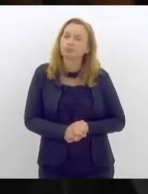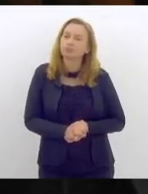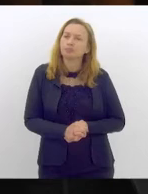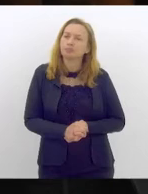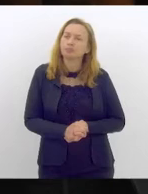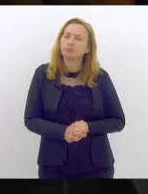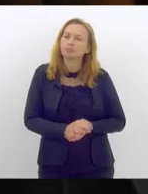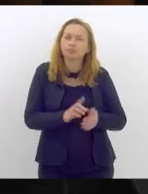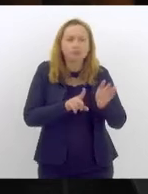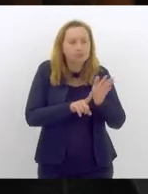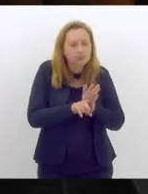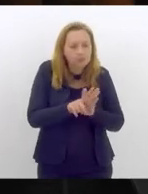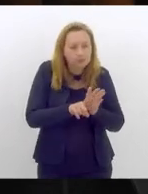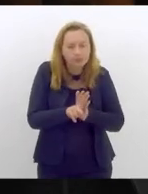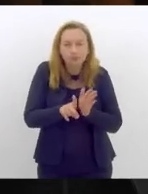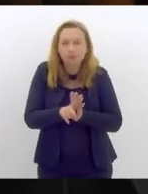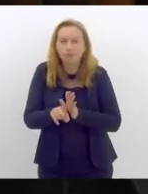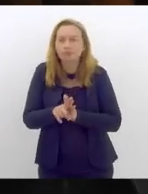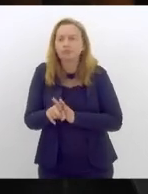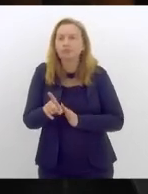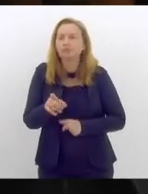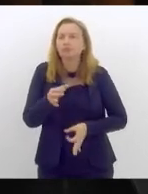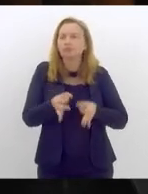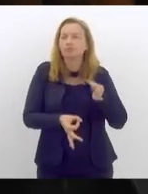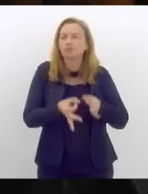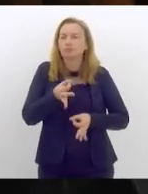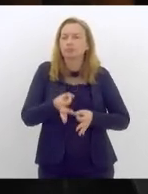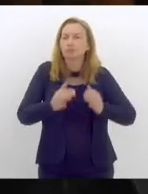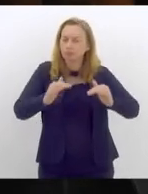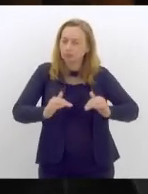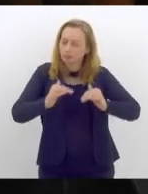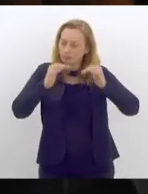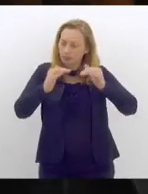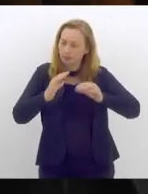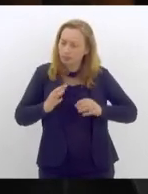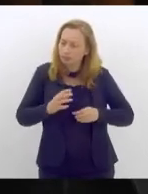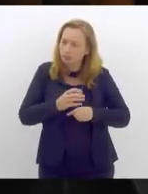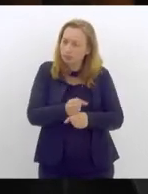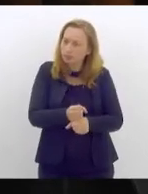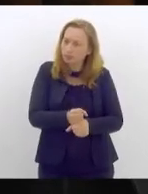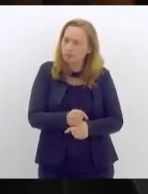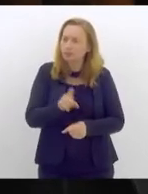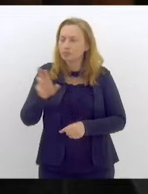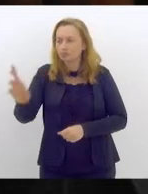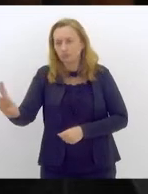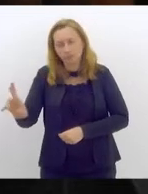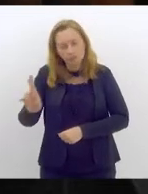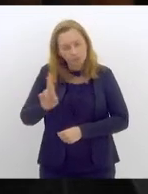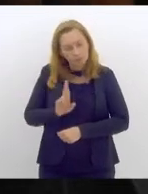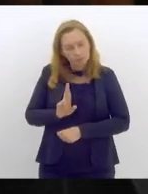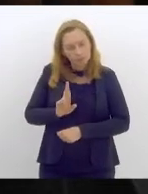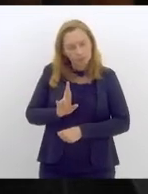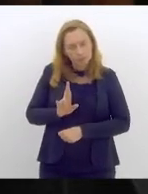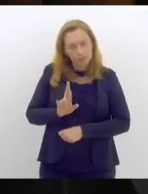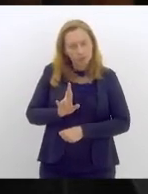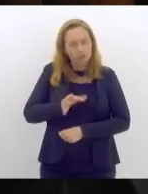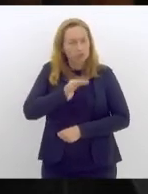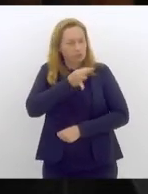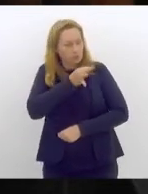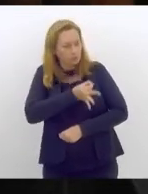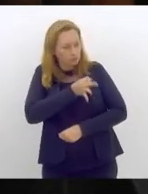perguntas que fizemos ao Tribunal de Contas e que ele respondeu com absoluta